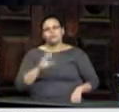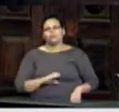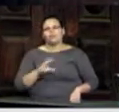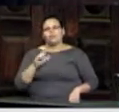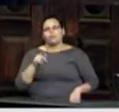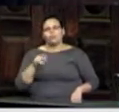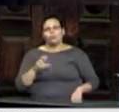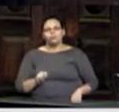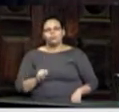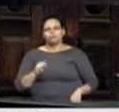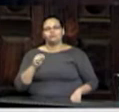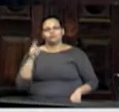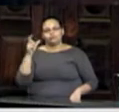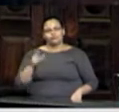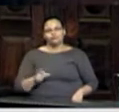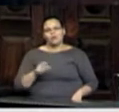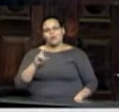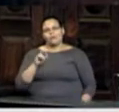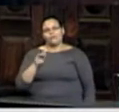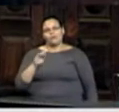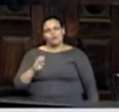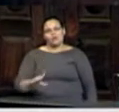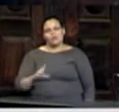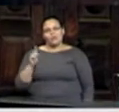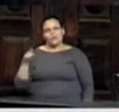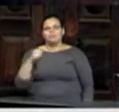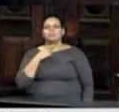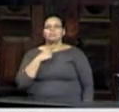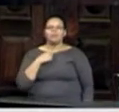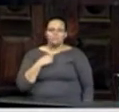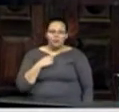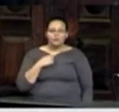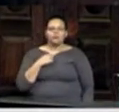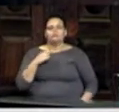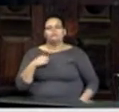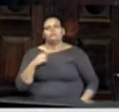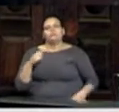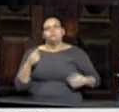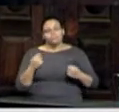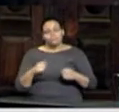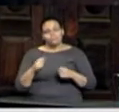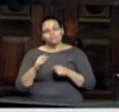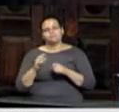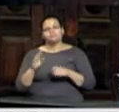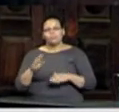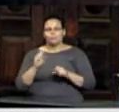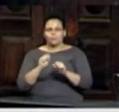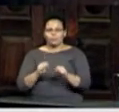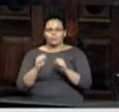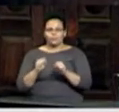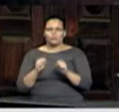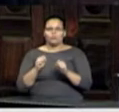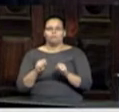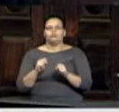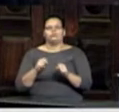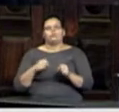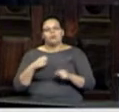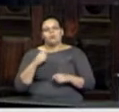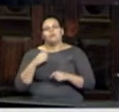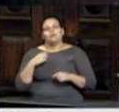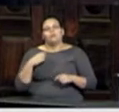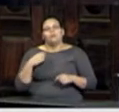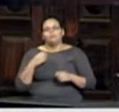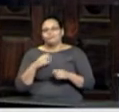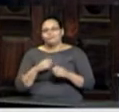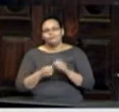um rapaz no qual enxergo um verdadeiro desejo de realizar, mas que pode estar para enfrentar uma